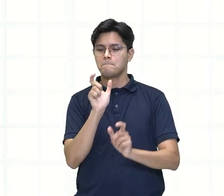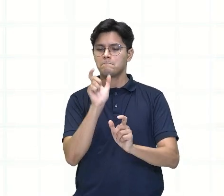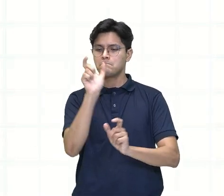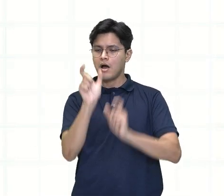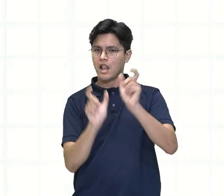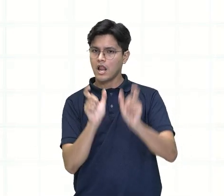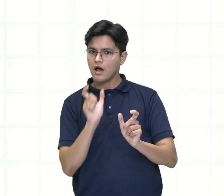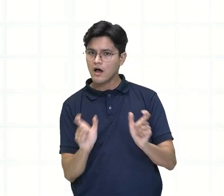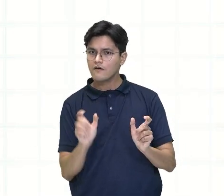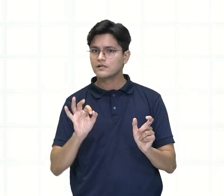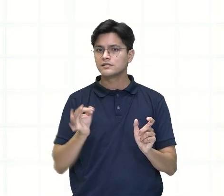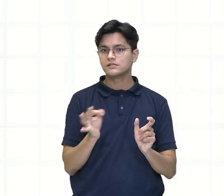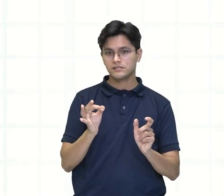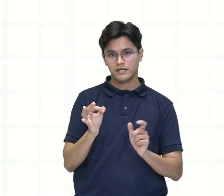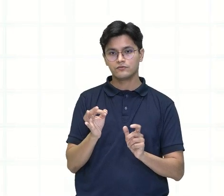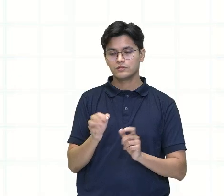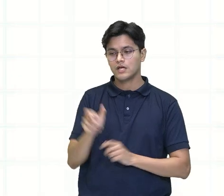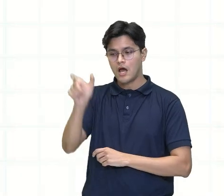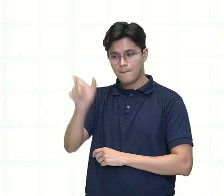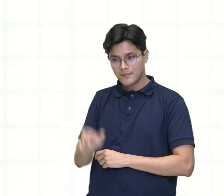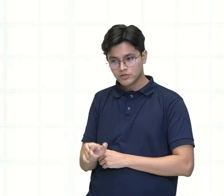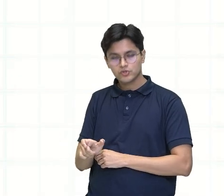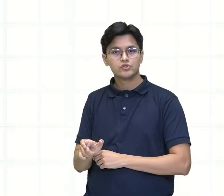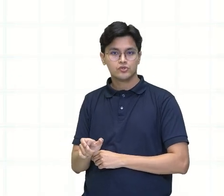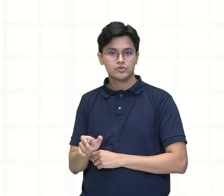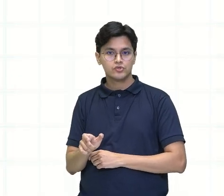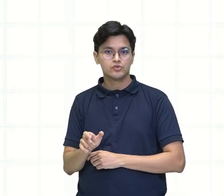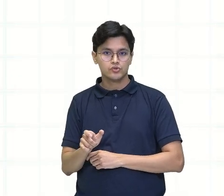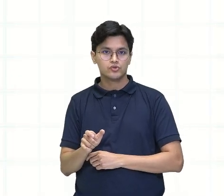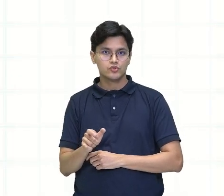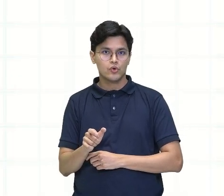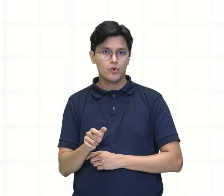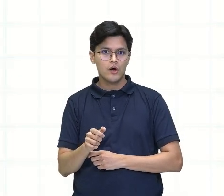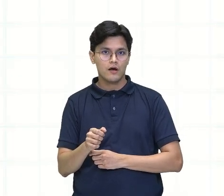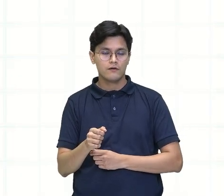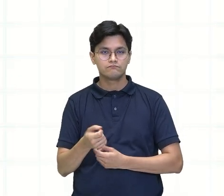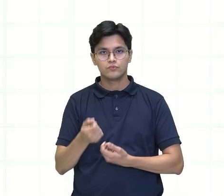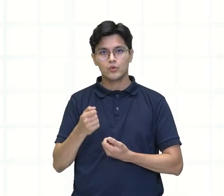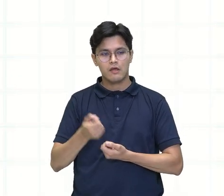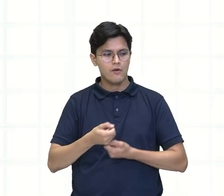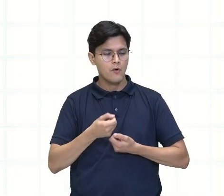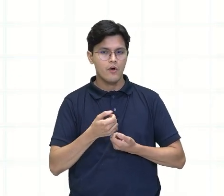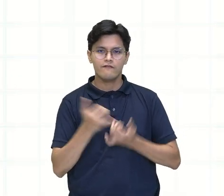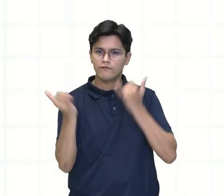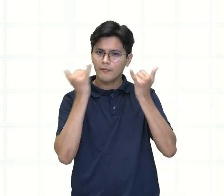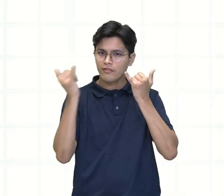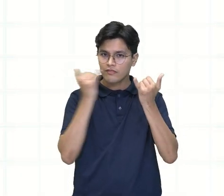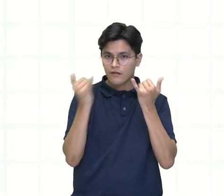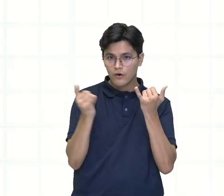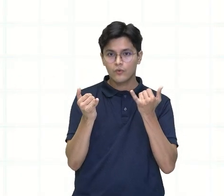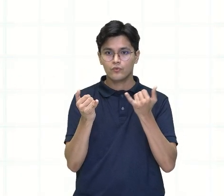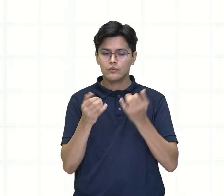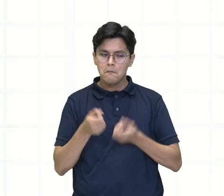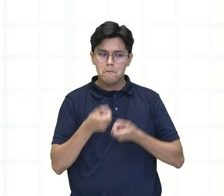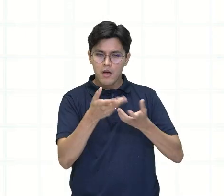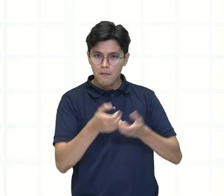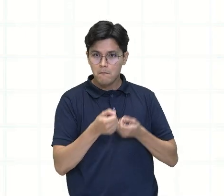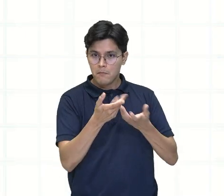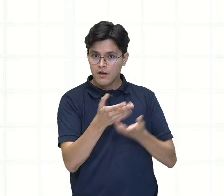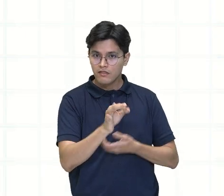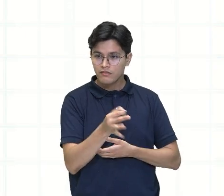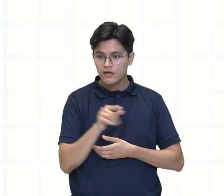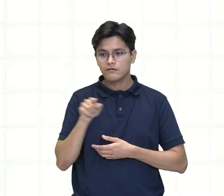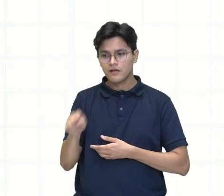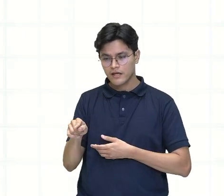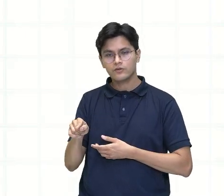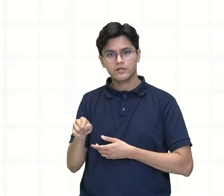gramatical que o locutor, ou seja, né, quem vai estar emitindo aí essa informação, manifesta determinada